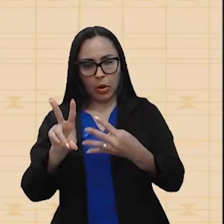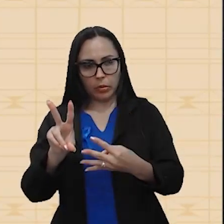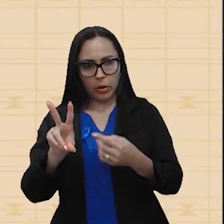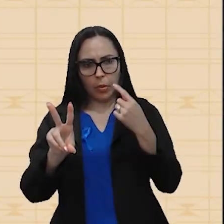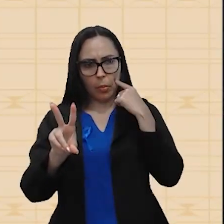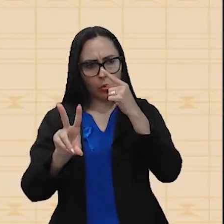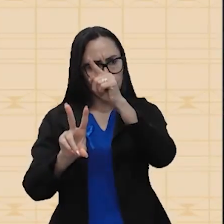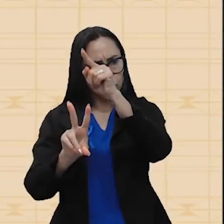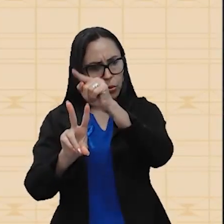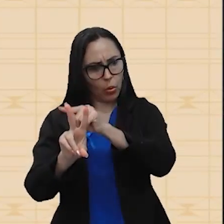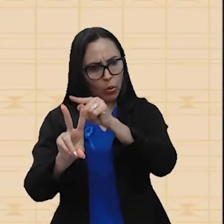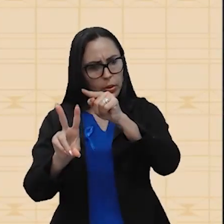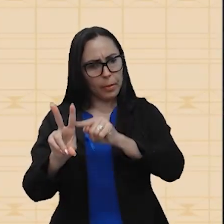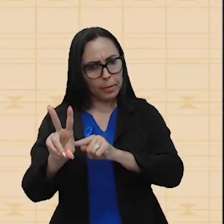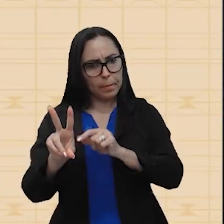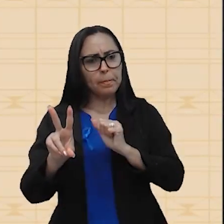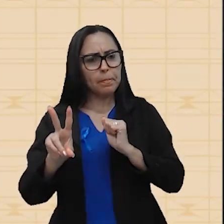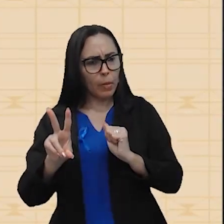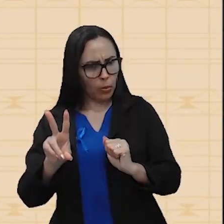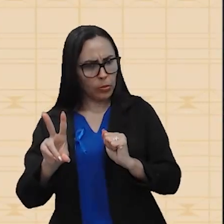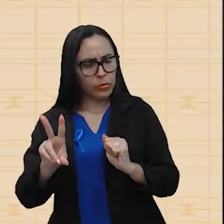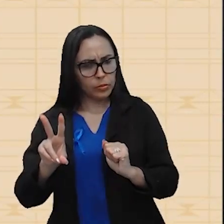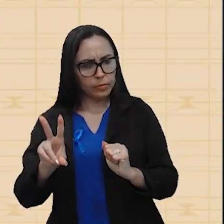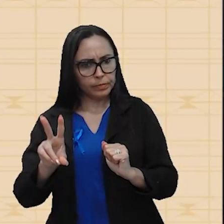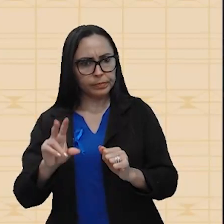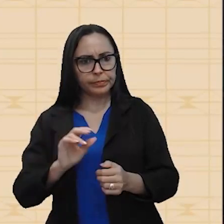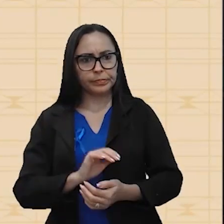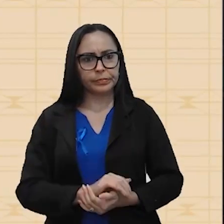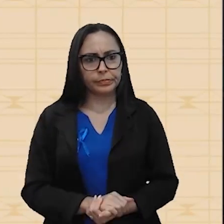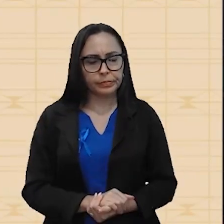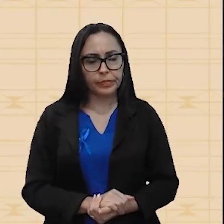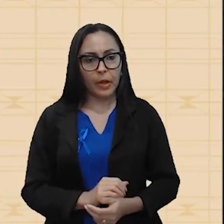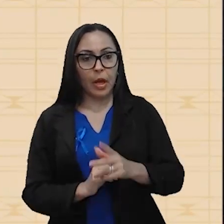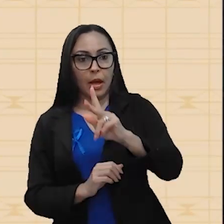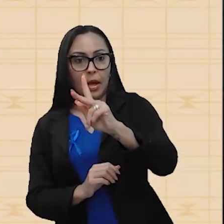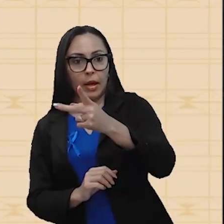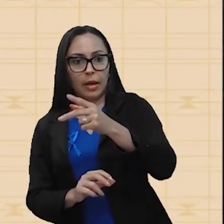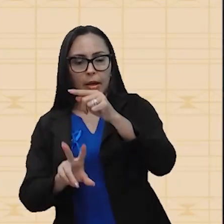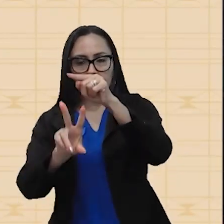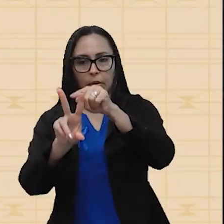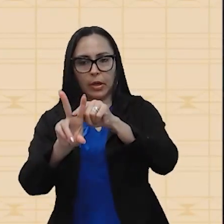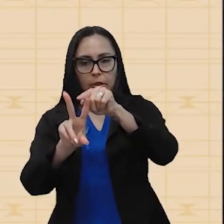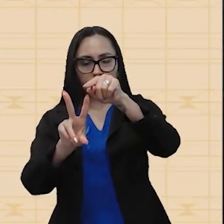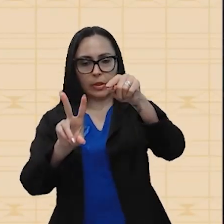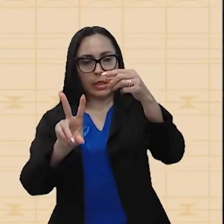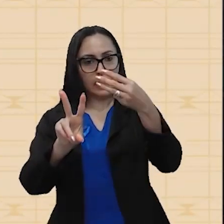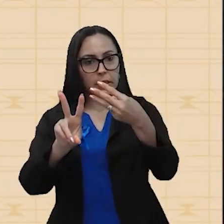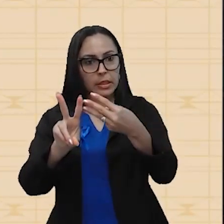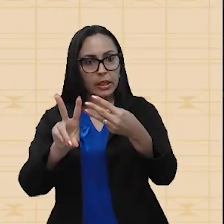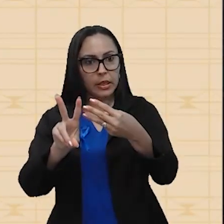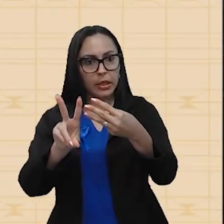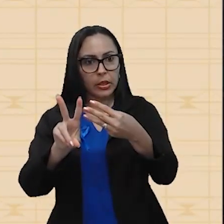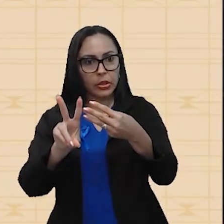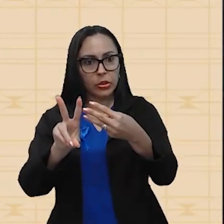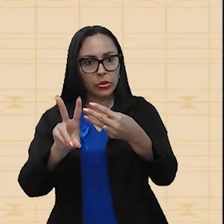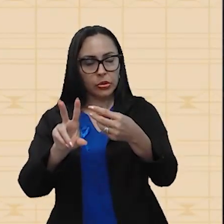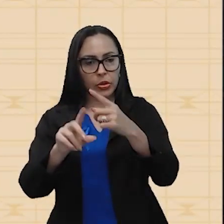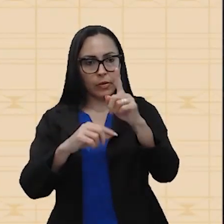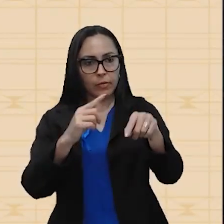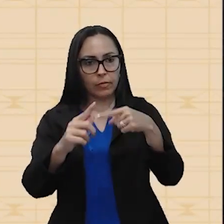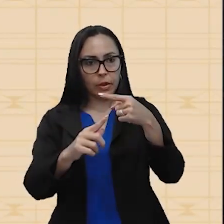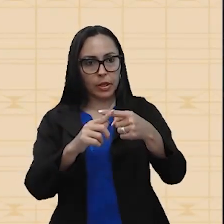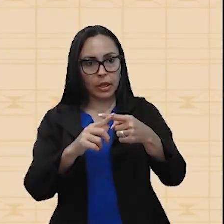colocando assim, ó. H é igual a raiz quadrada do número 3 vezes raiz quadrada